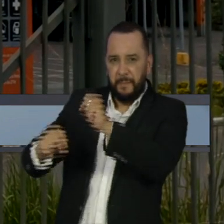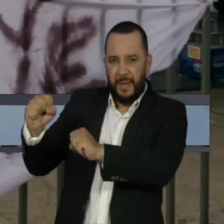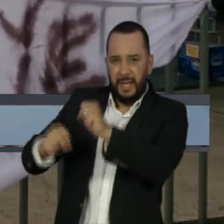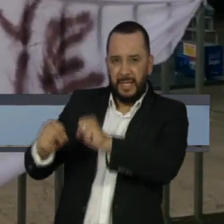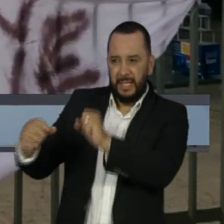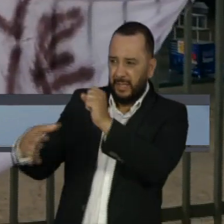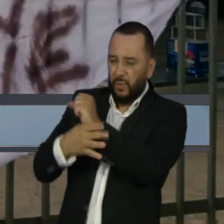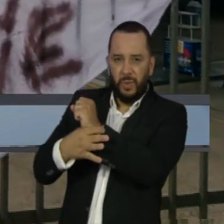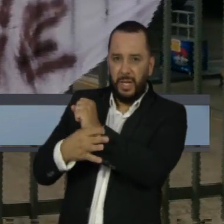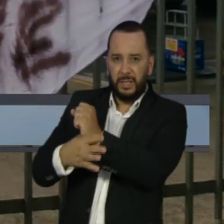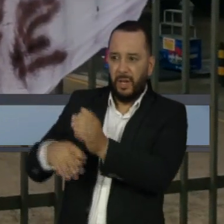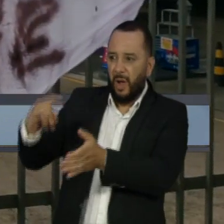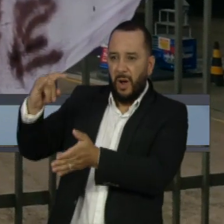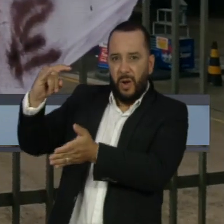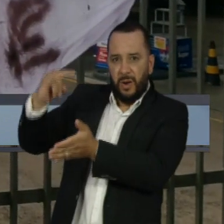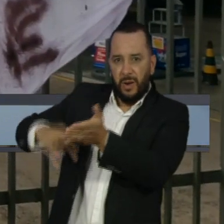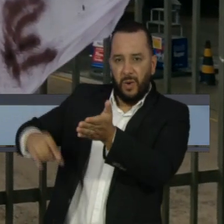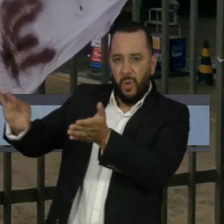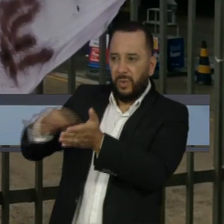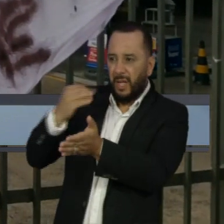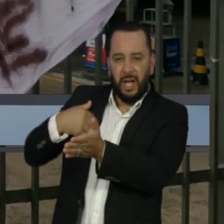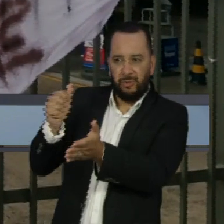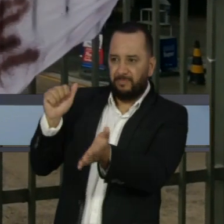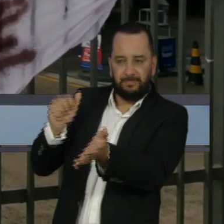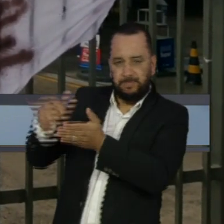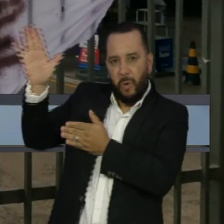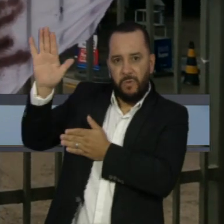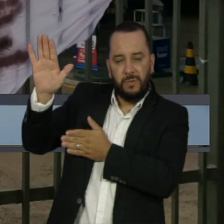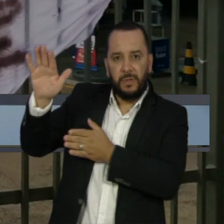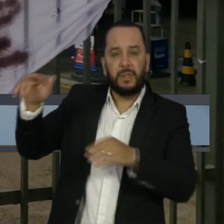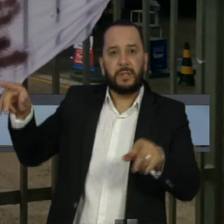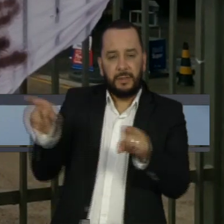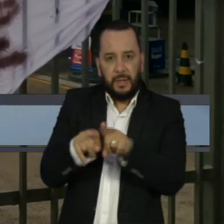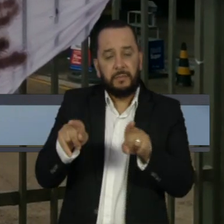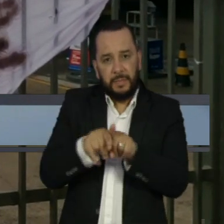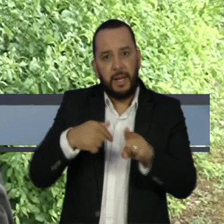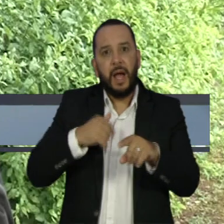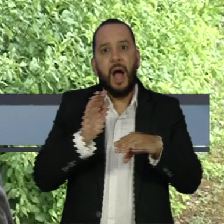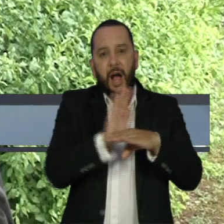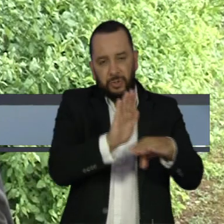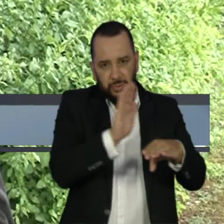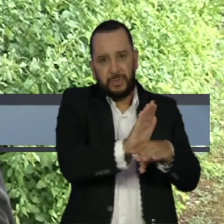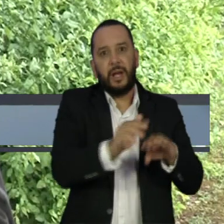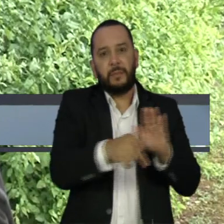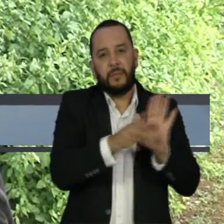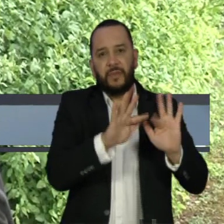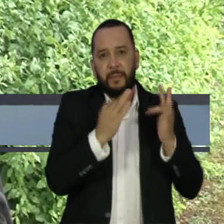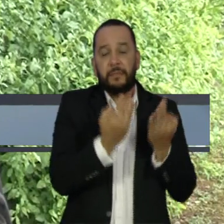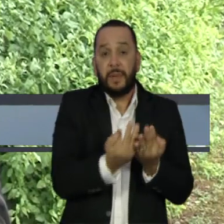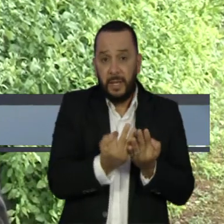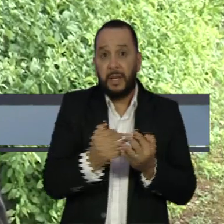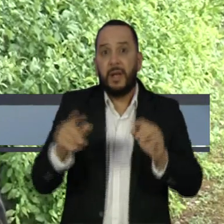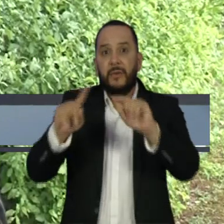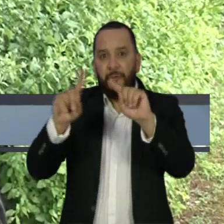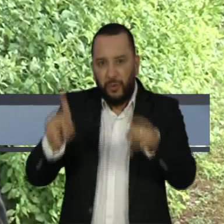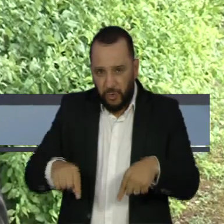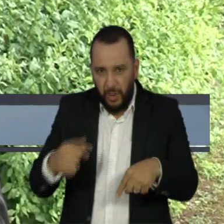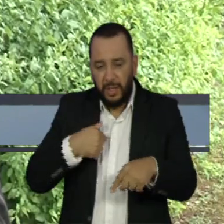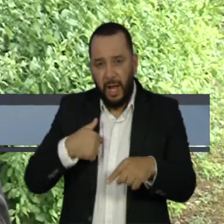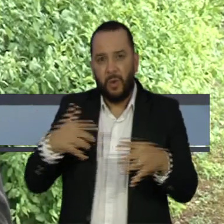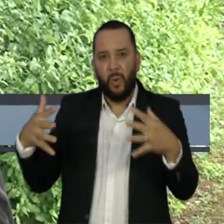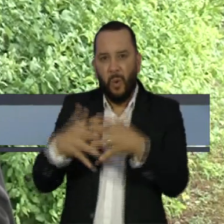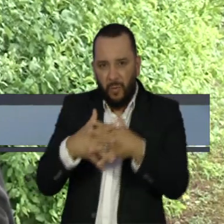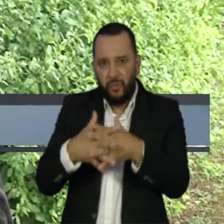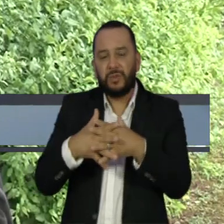de segurança que dará suporte para a família e que desligou os funcionários envolvidos a polícia civil diz que analisou as imagens